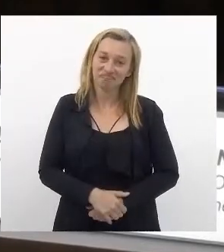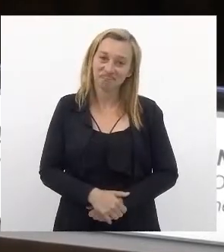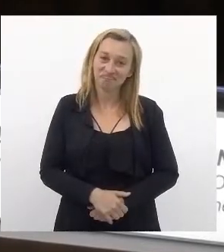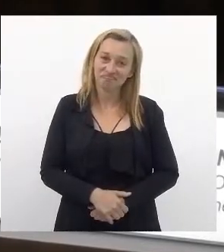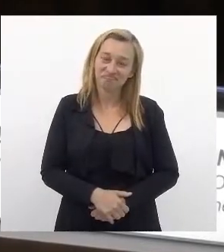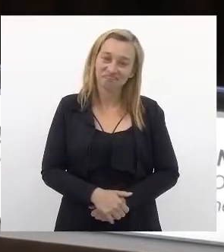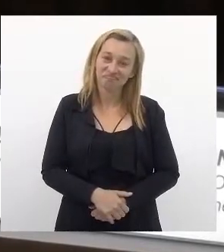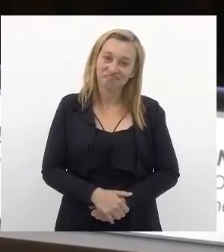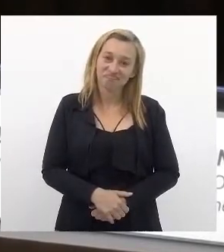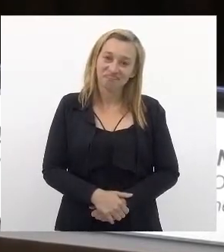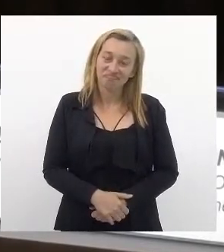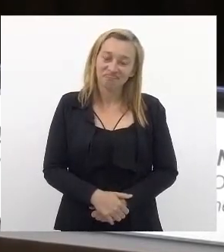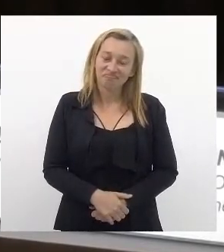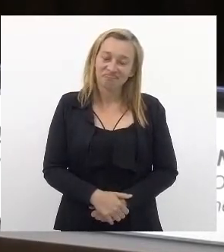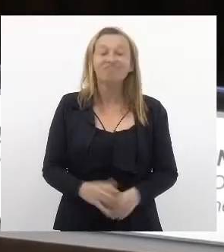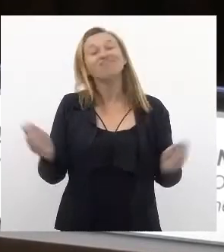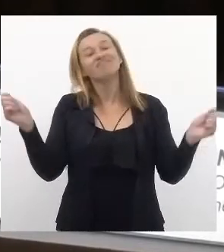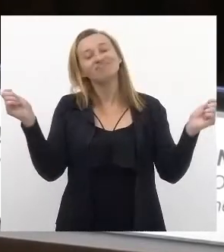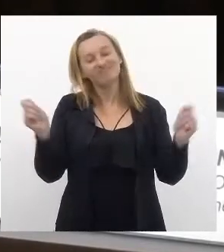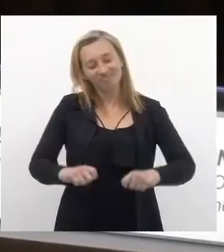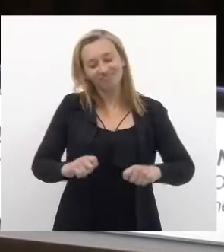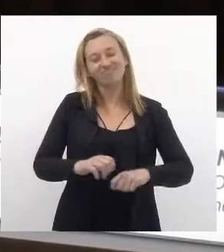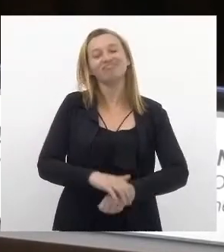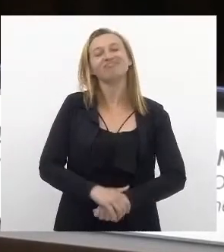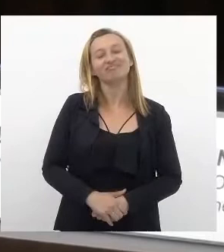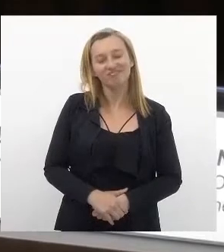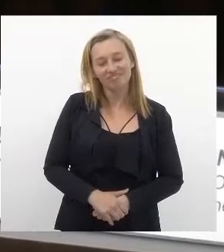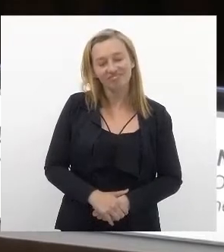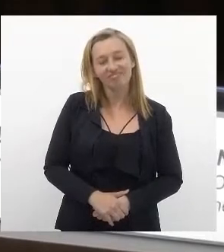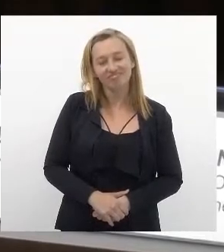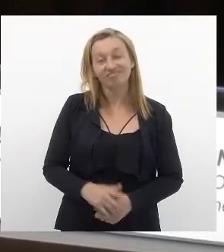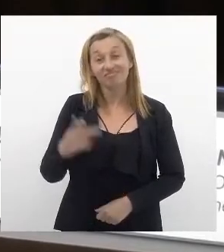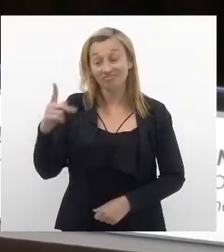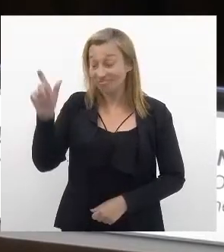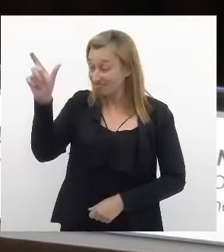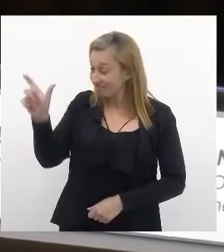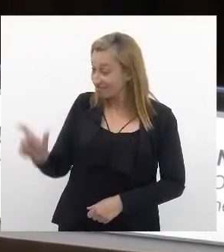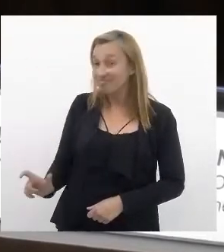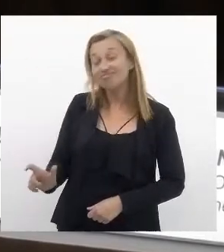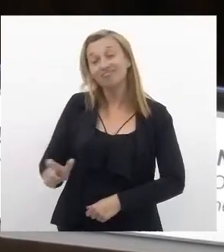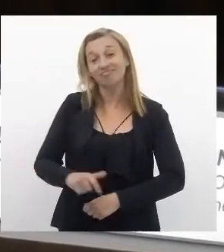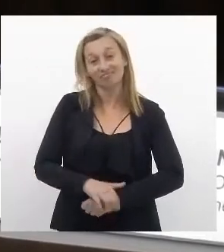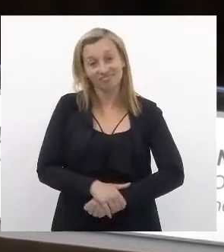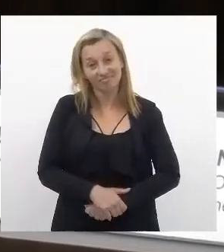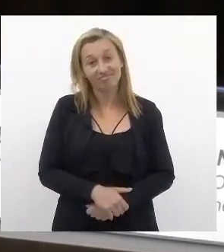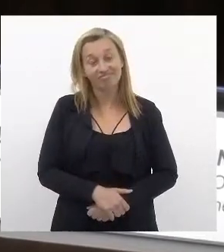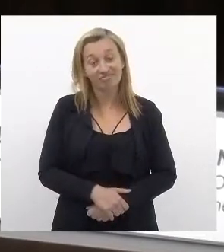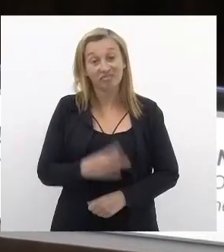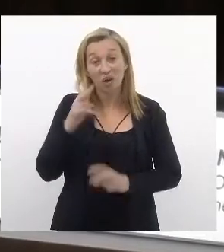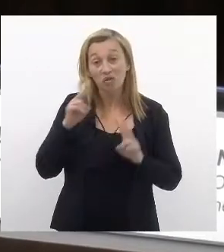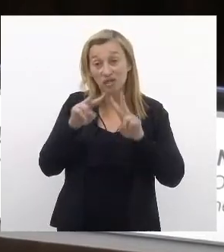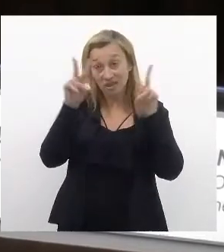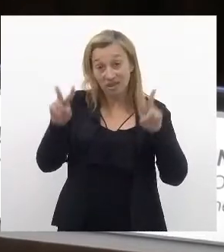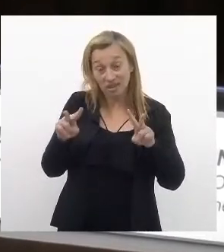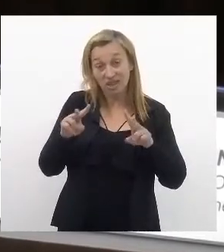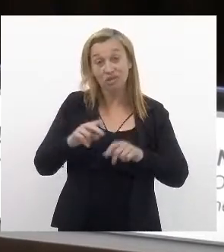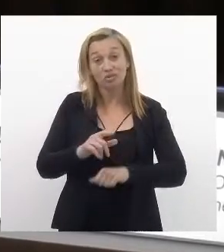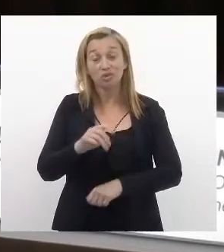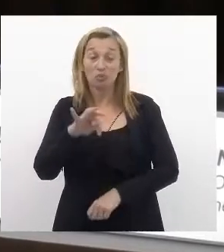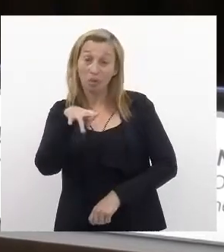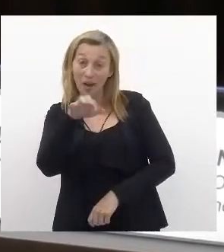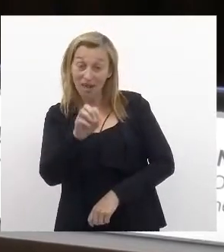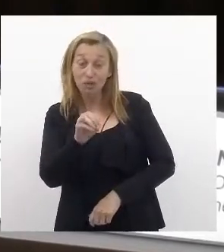Pela sua capacidade, pela sua conduta, do ponto de vista